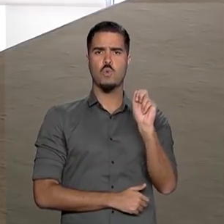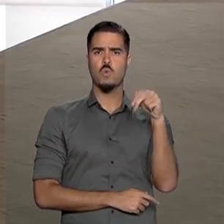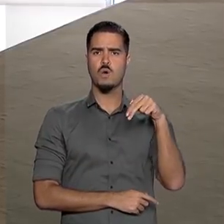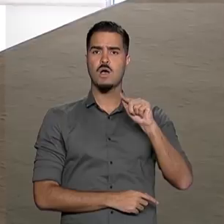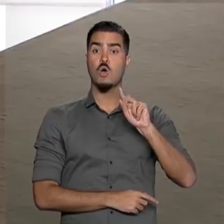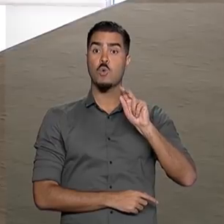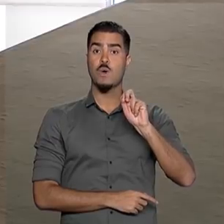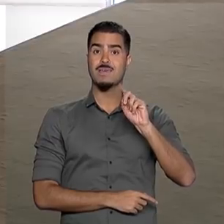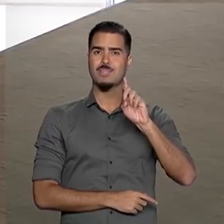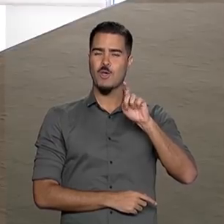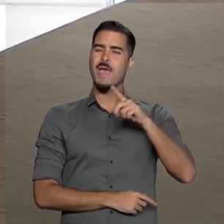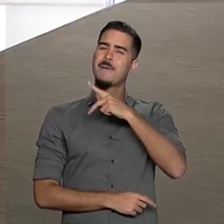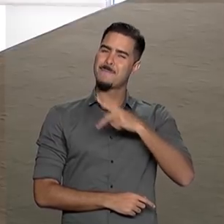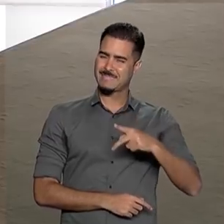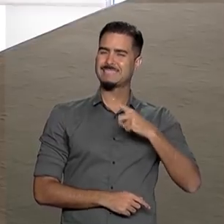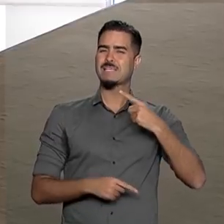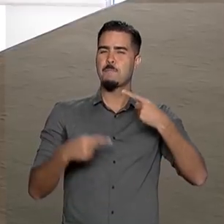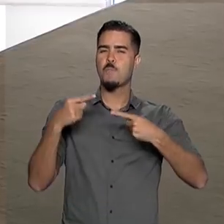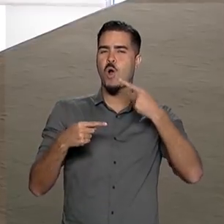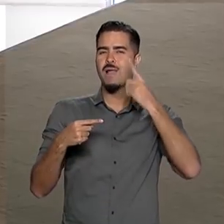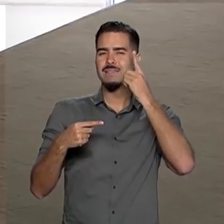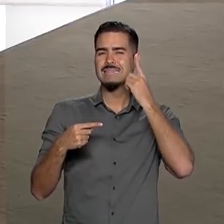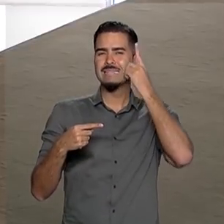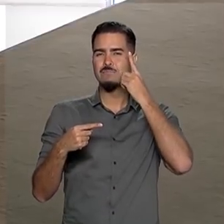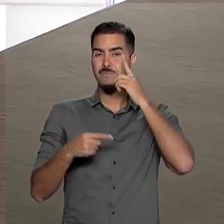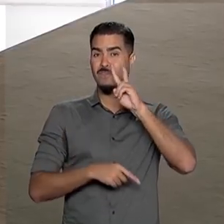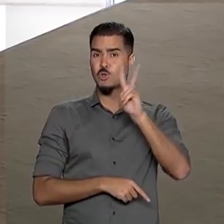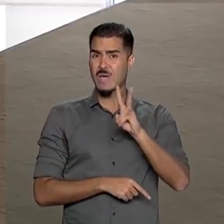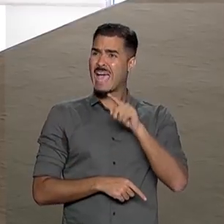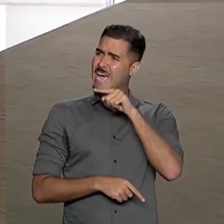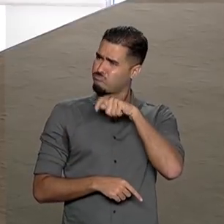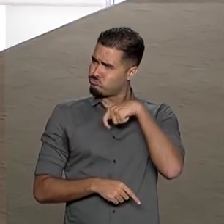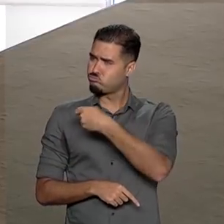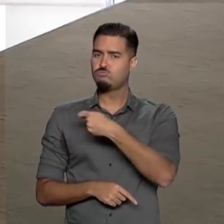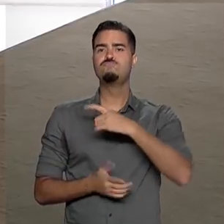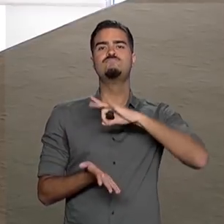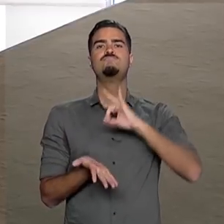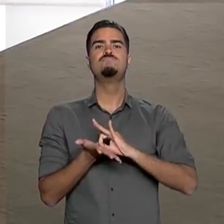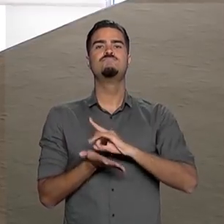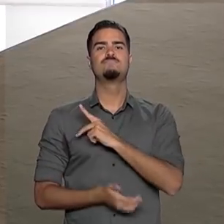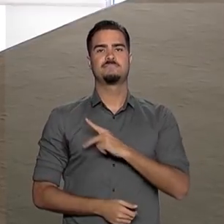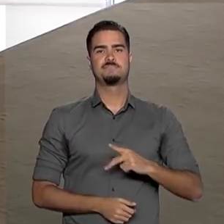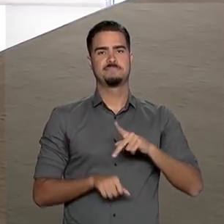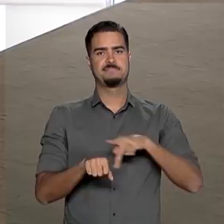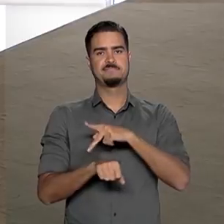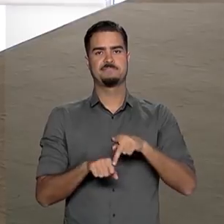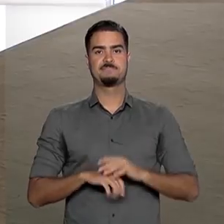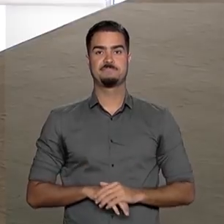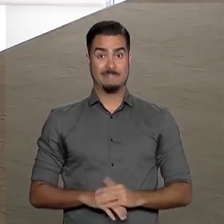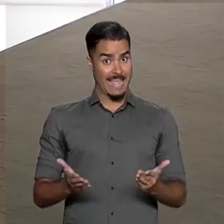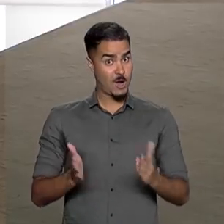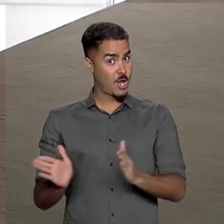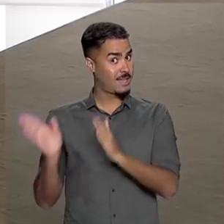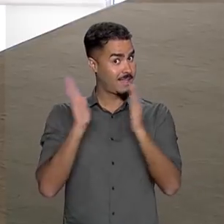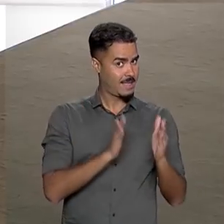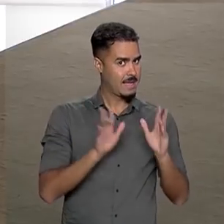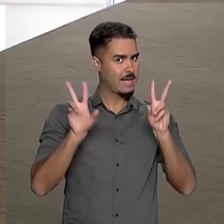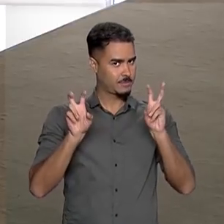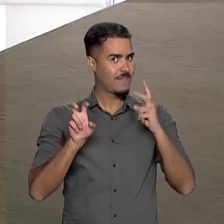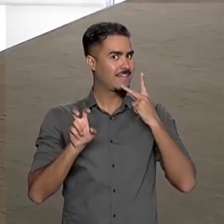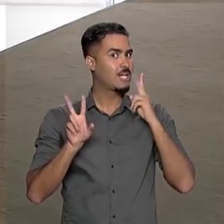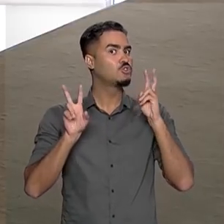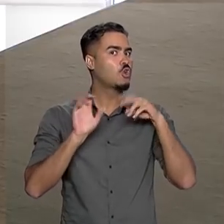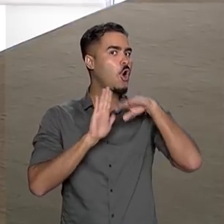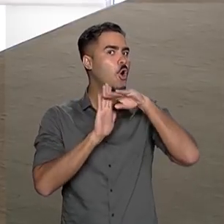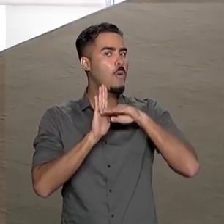assembleia nacional da Venezuela como presidente legítimo do país Bom agora vamos mudar de assunto para falar da agenda do